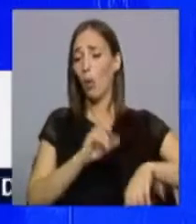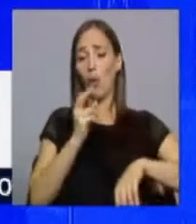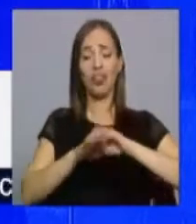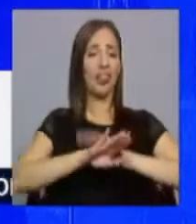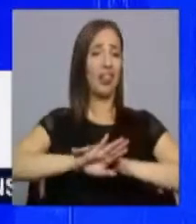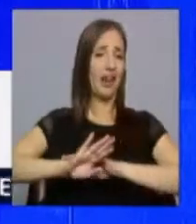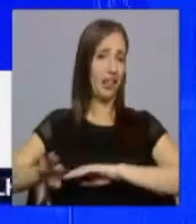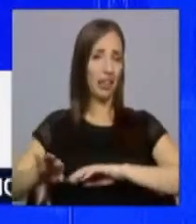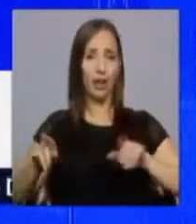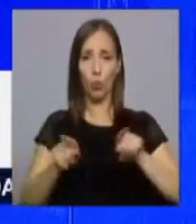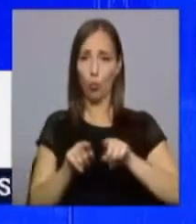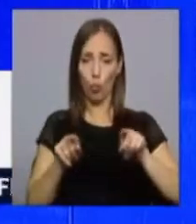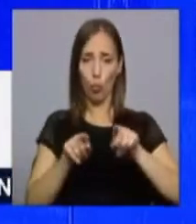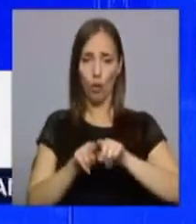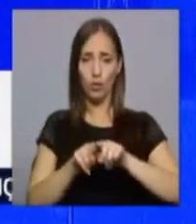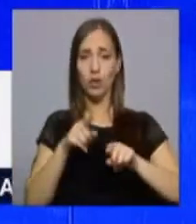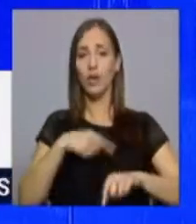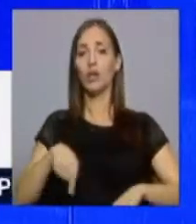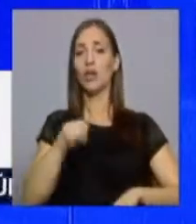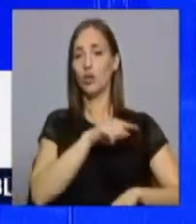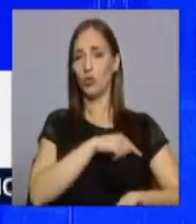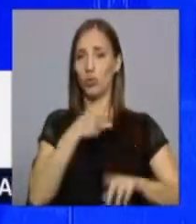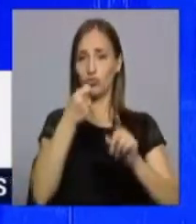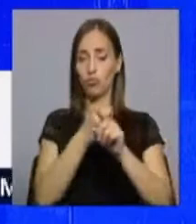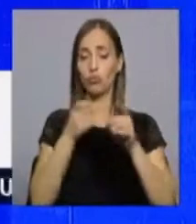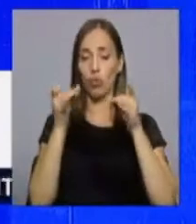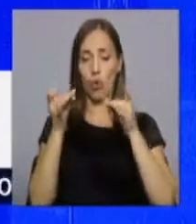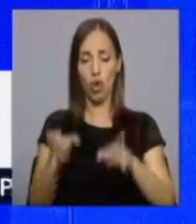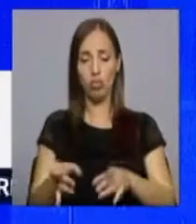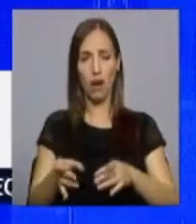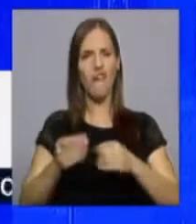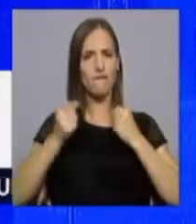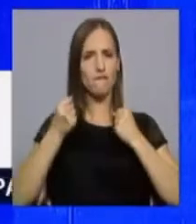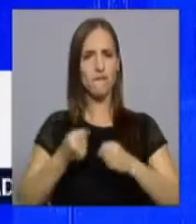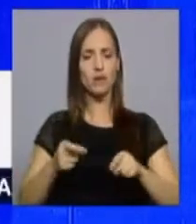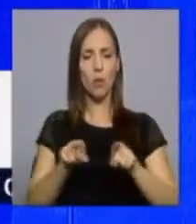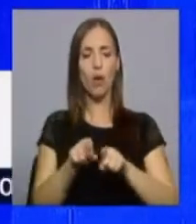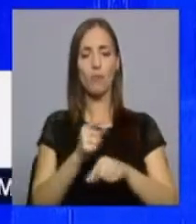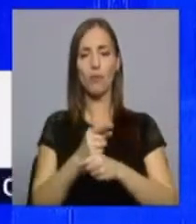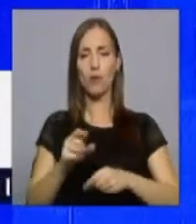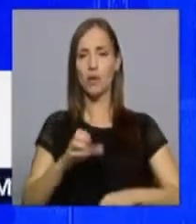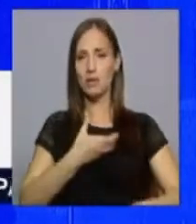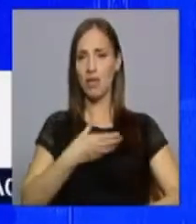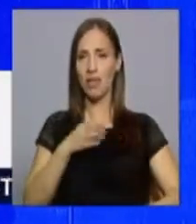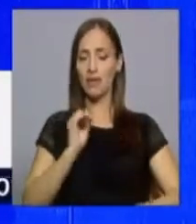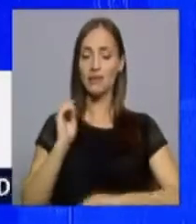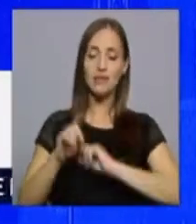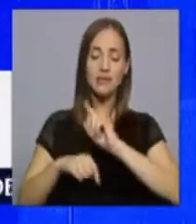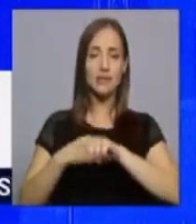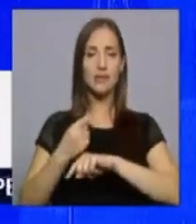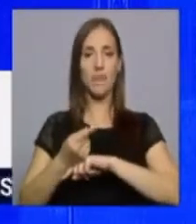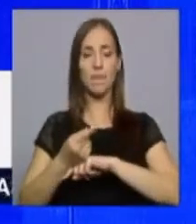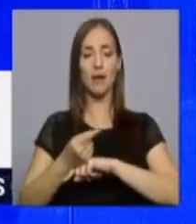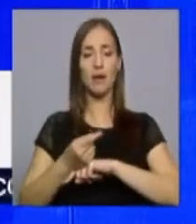do CDS. E vamos combatê-los com a mesma energia, porque o CDS foi sempre a fronteira